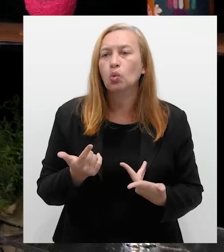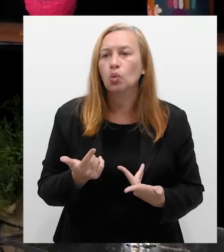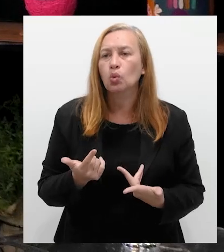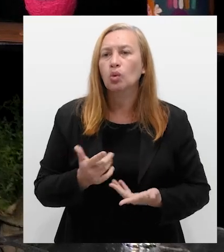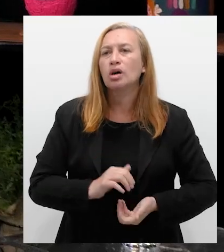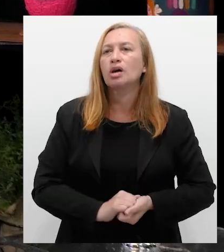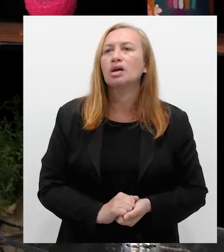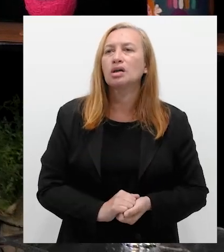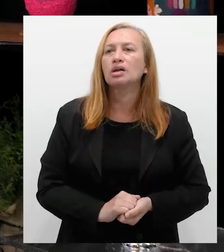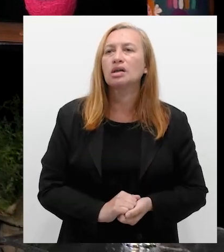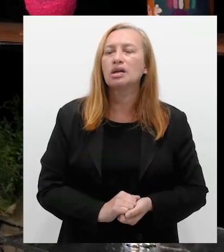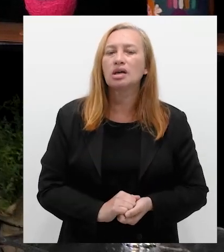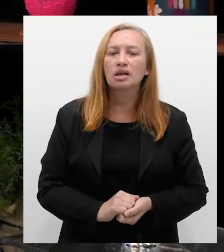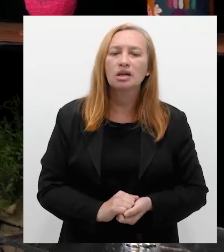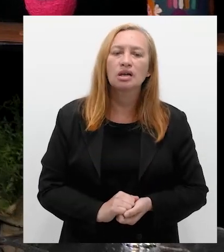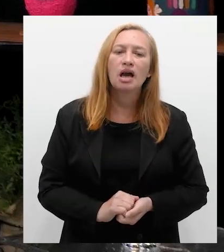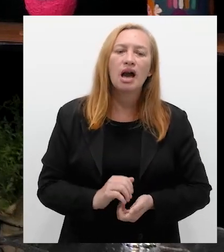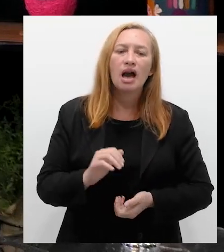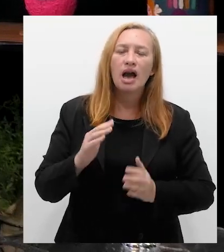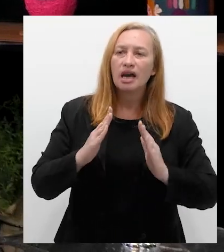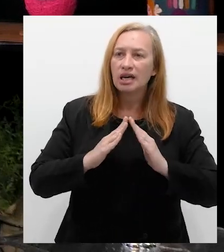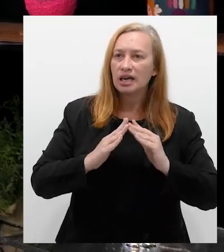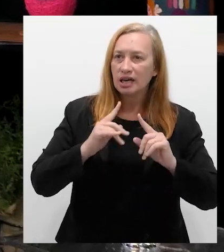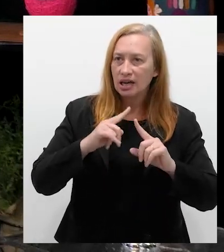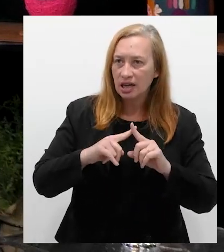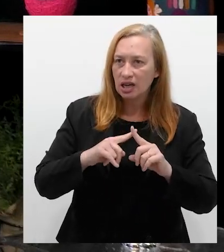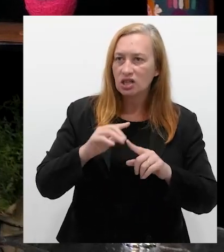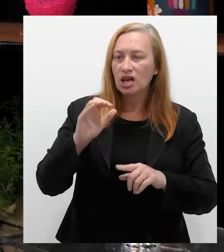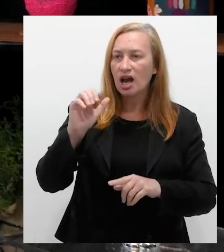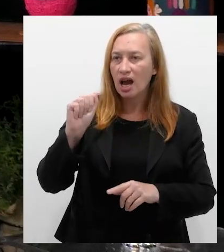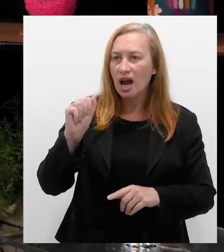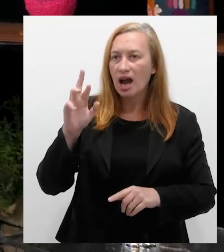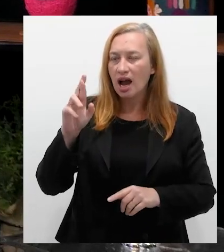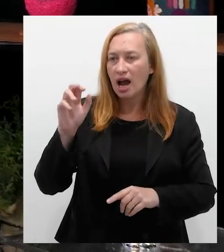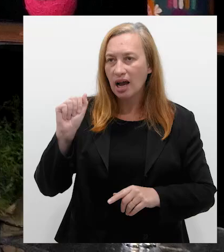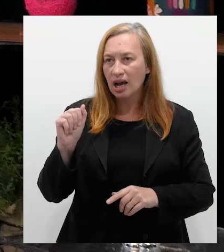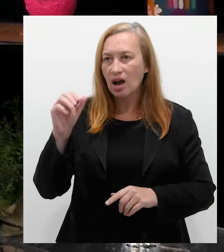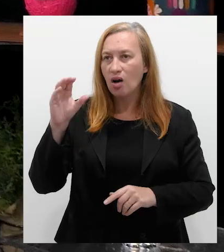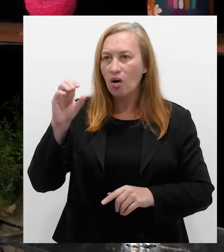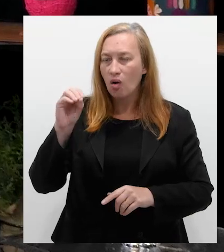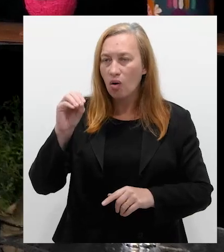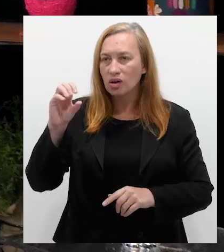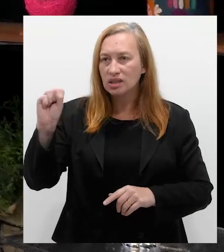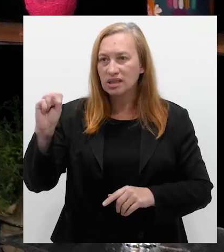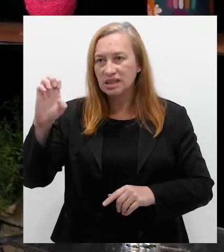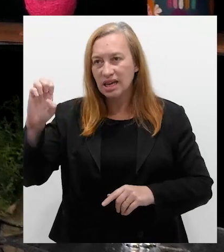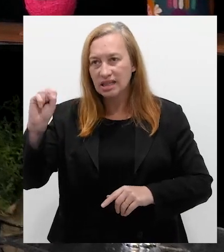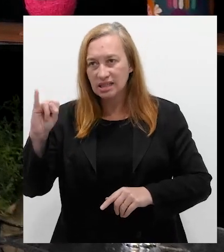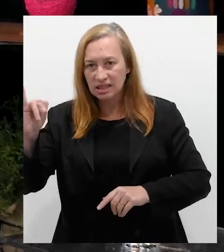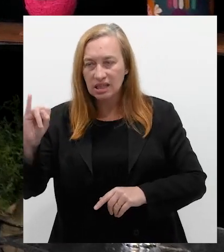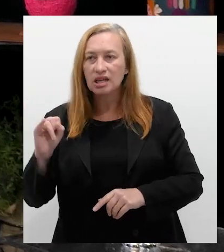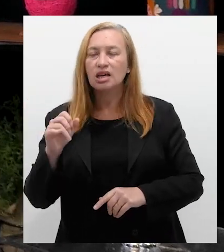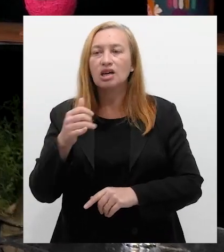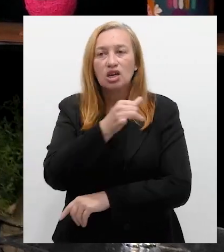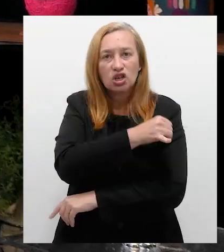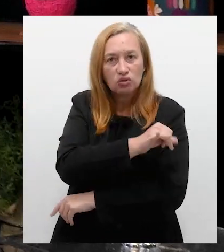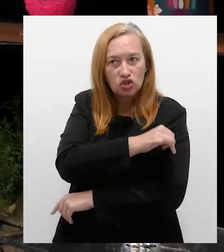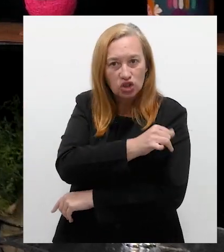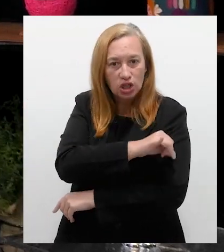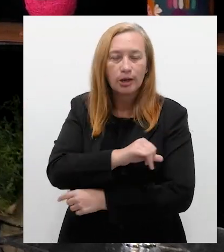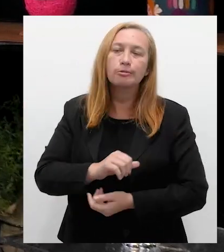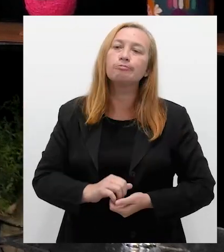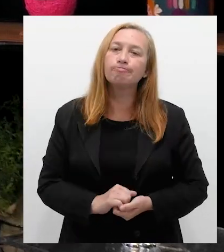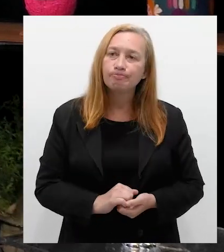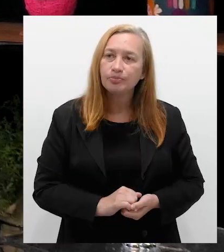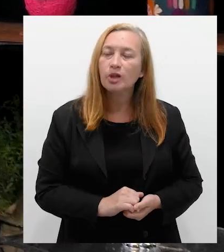a Arquidiocese do Rio de Janeiro, né, até faço parte, agradeço aqui essa oportunidade. A Arquidiocese